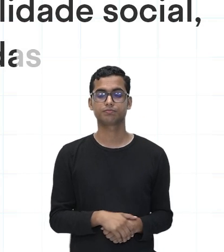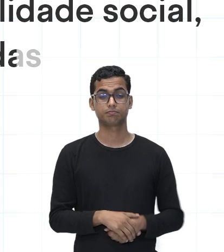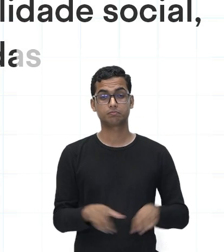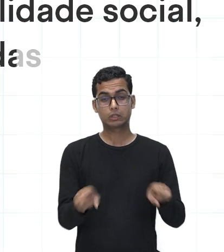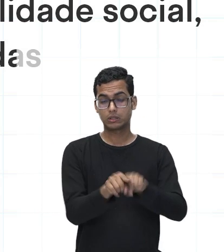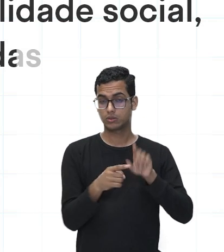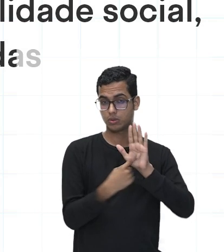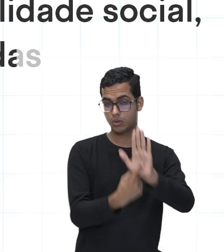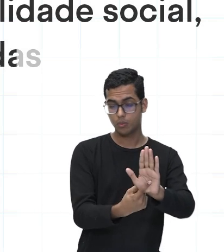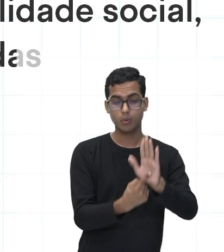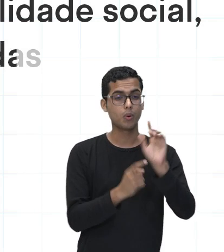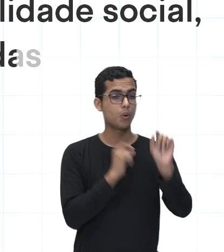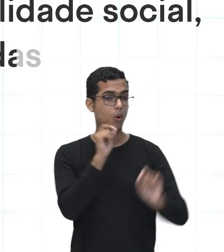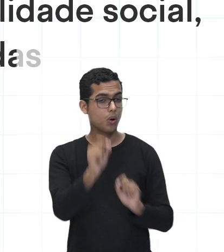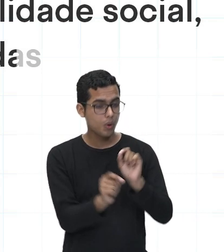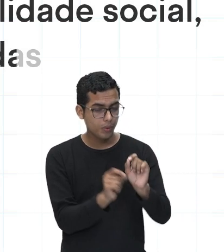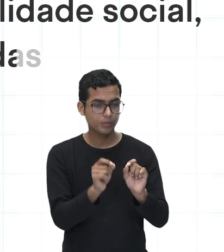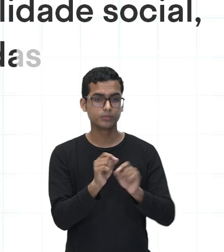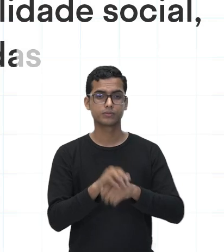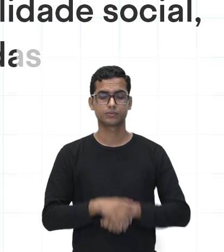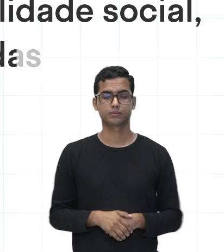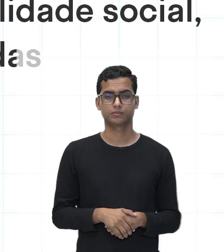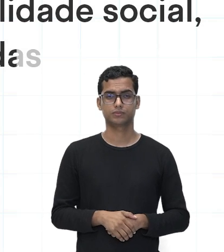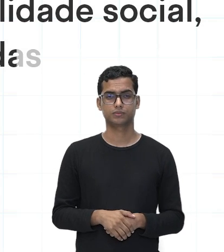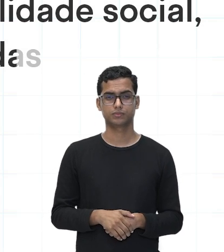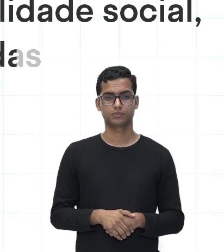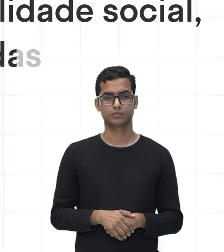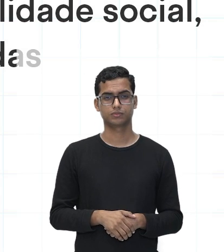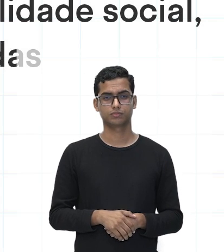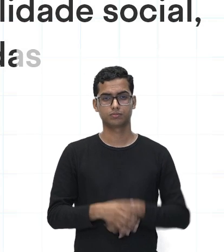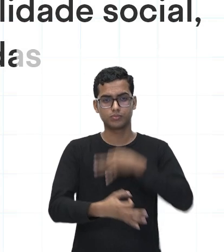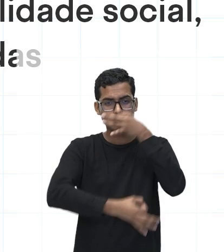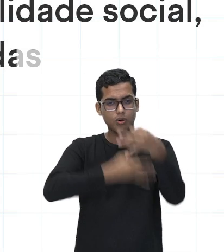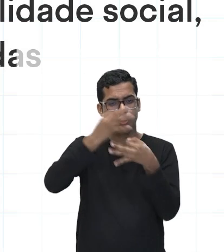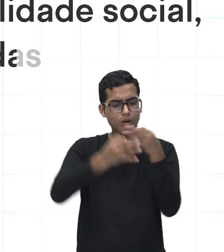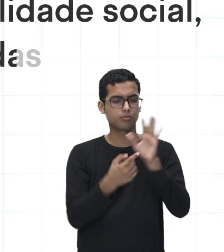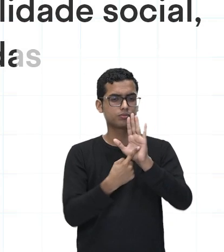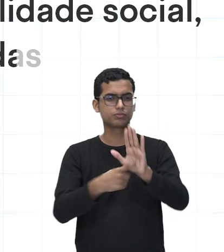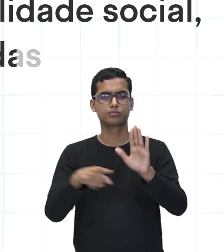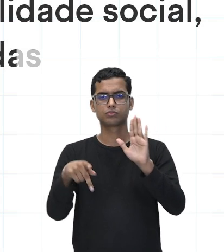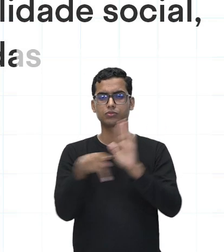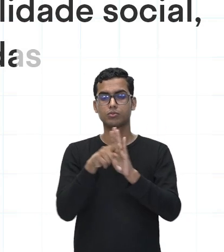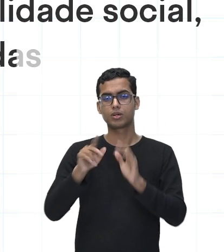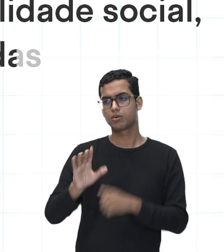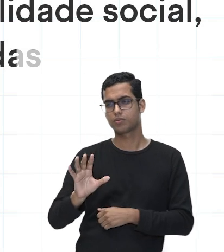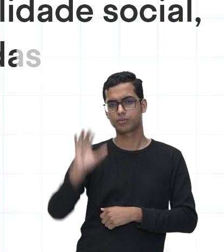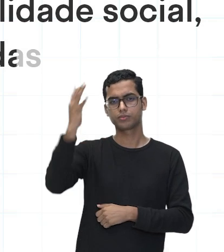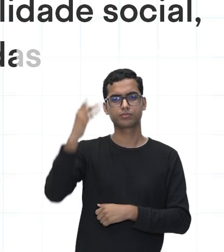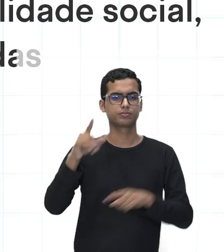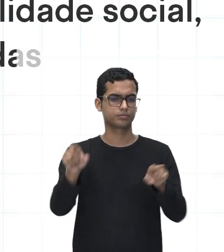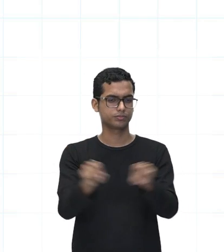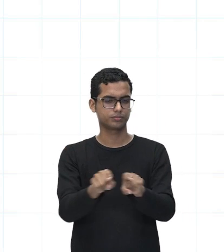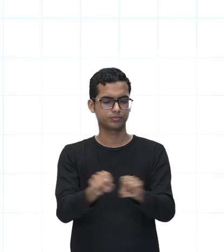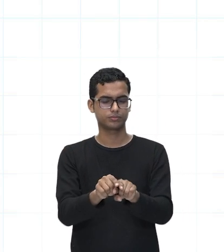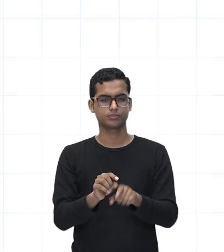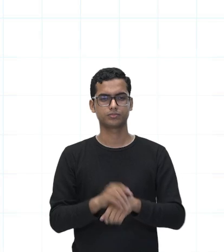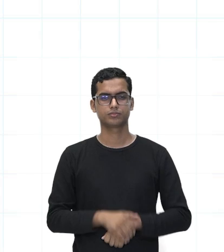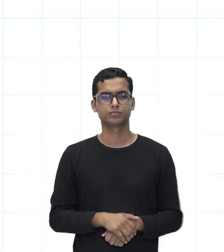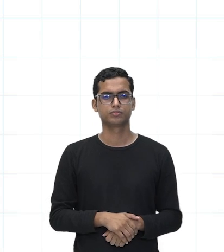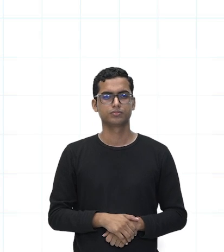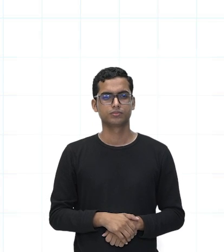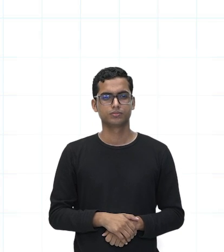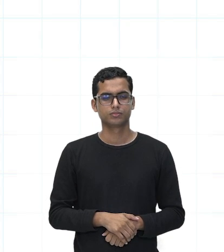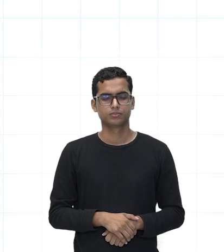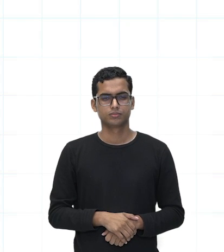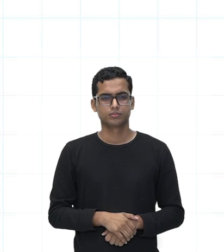retrata algo ali, ou então faz uma crítica social. E agora a gente vai conceituar para vocês a linguagem